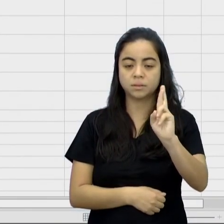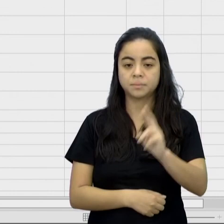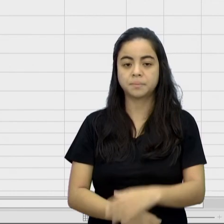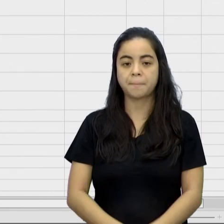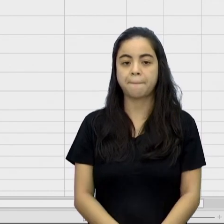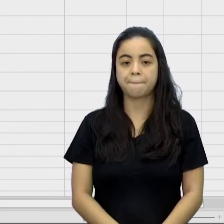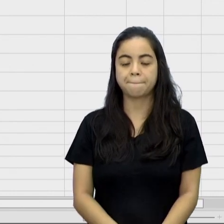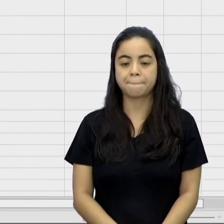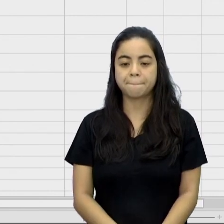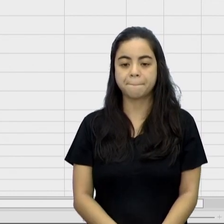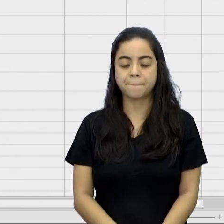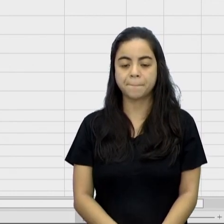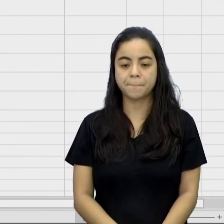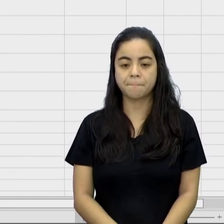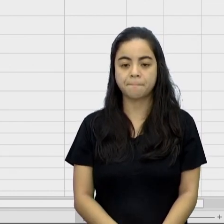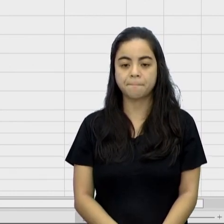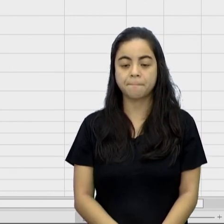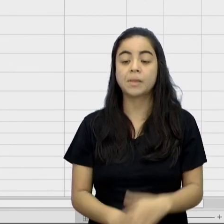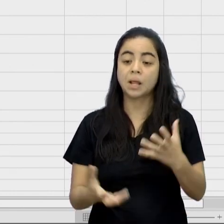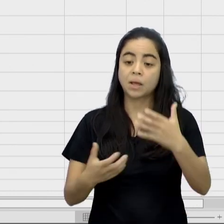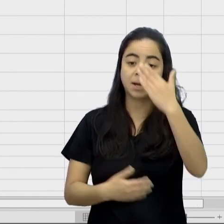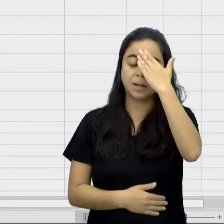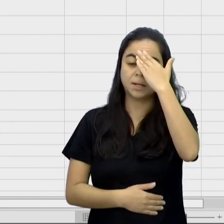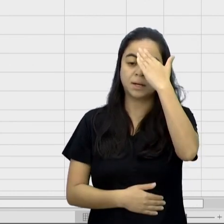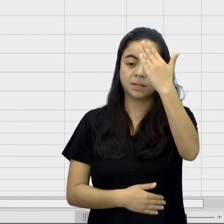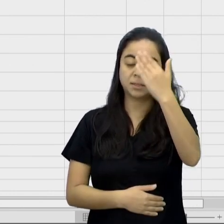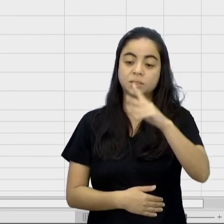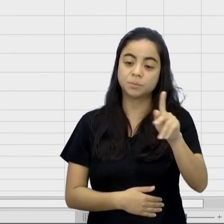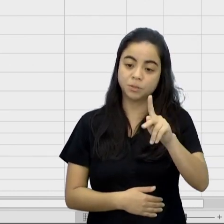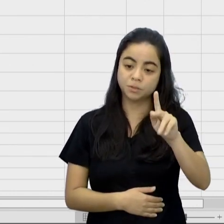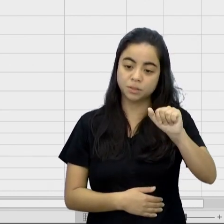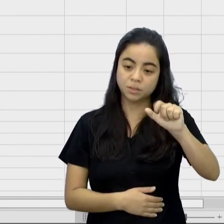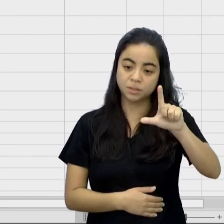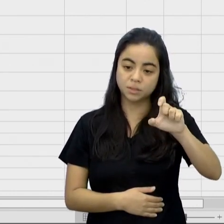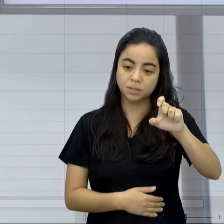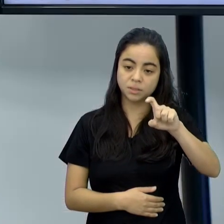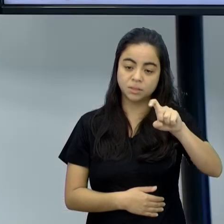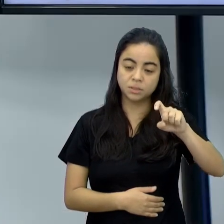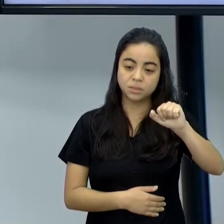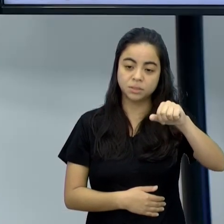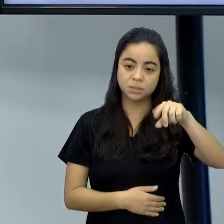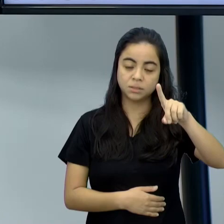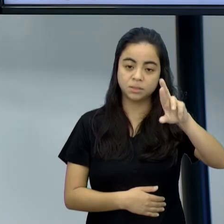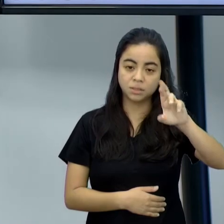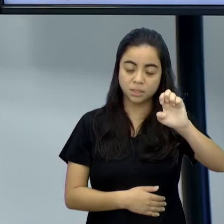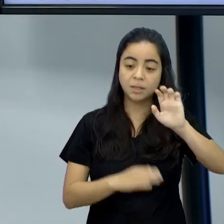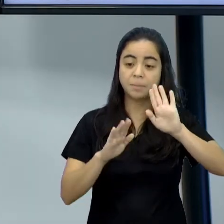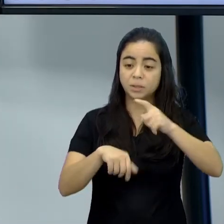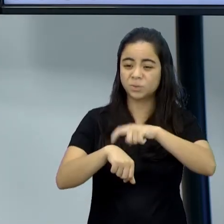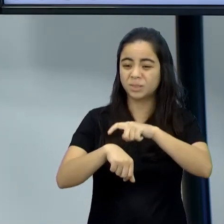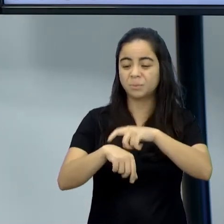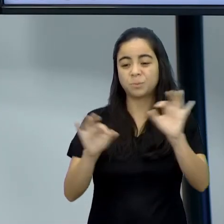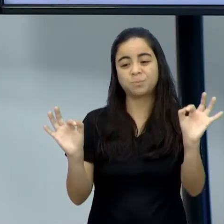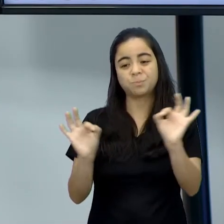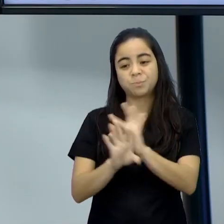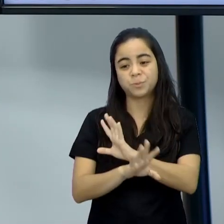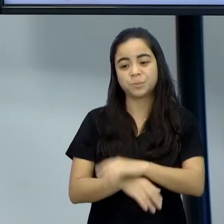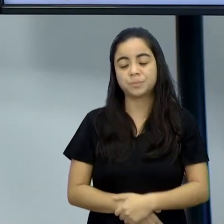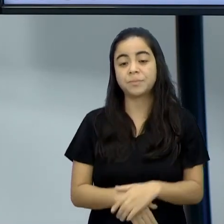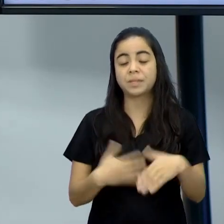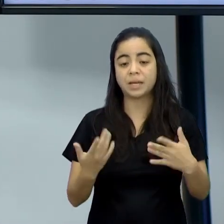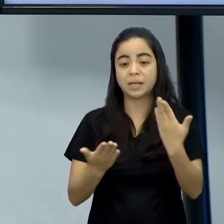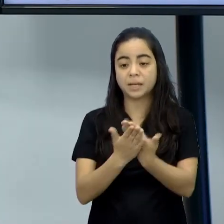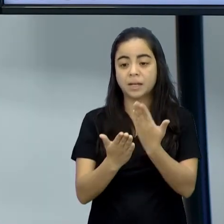gratificações. 300 reais. E eu queria agradecer muito, professor Alexandre, mas nosso tempo é muito curto. E aí, para a